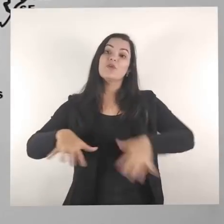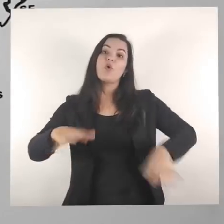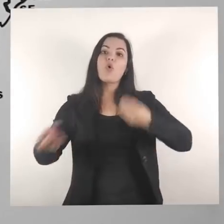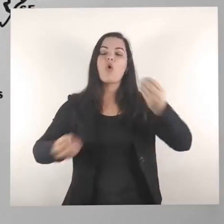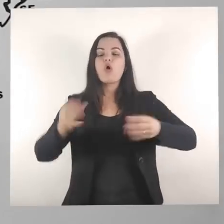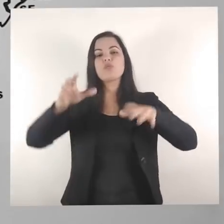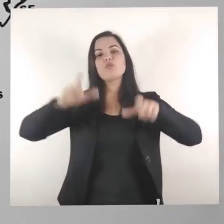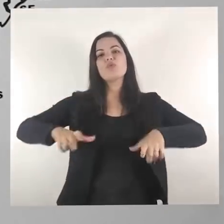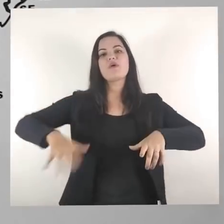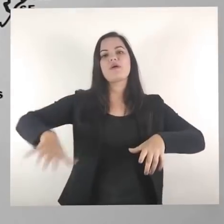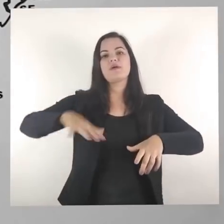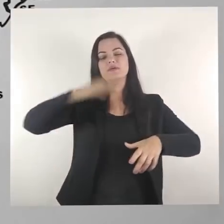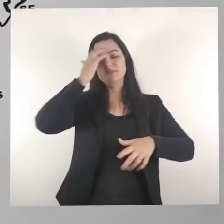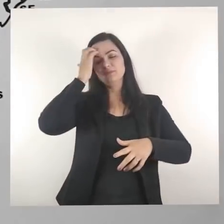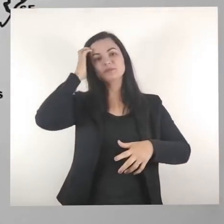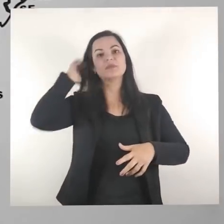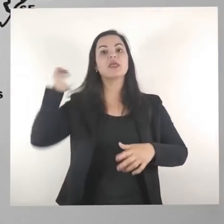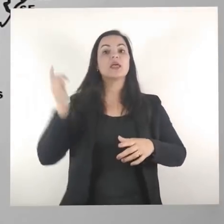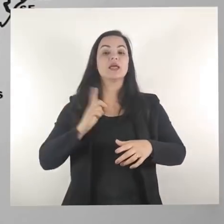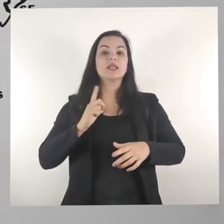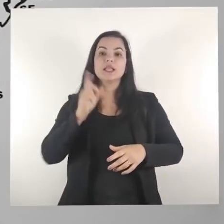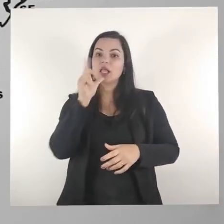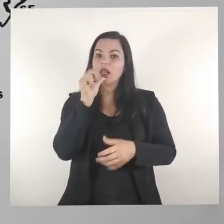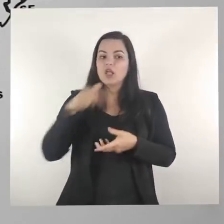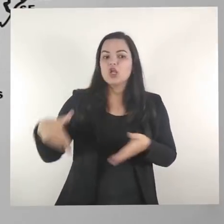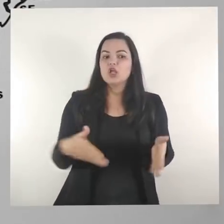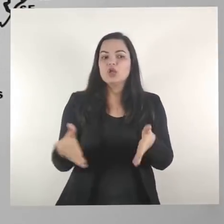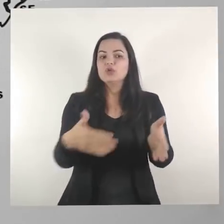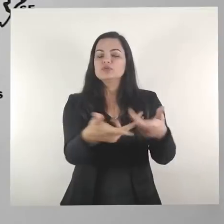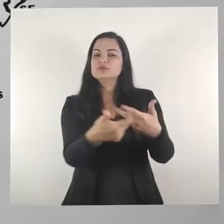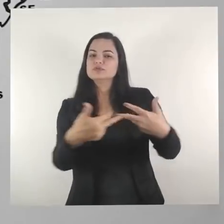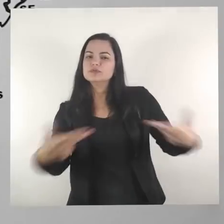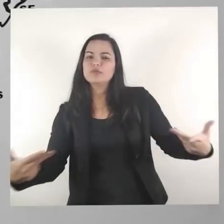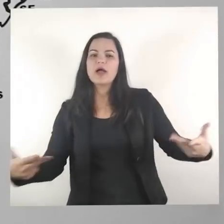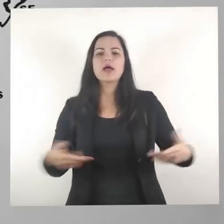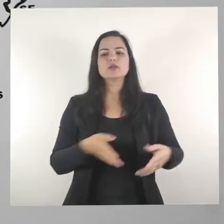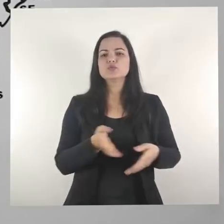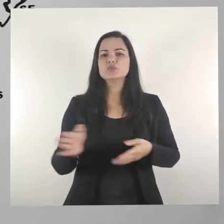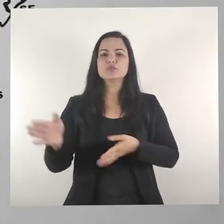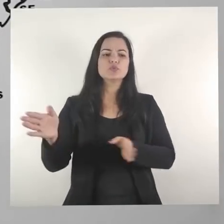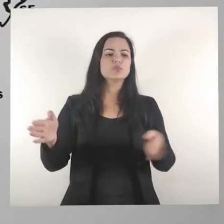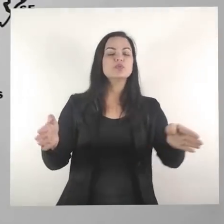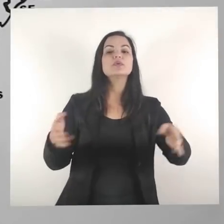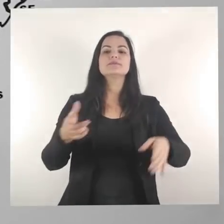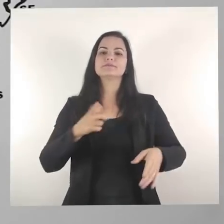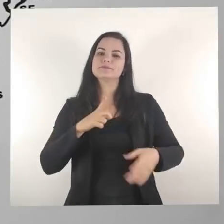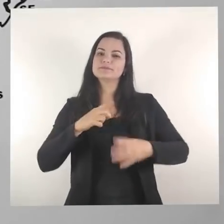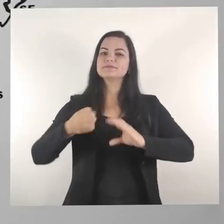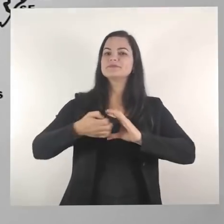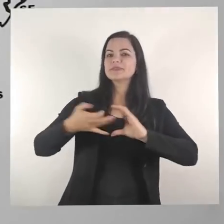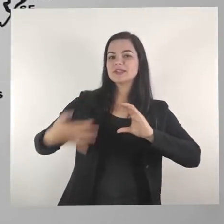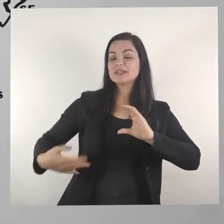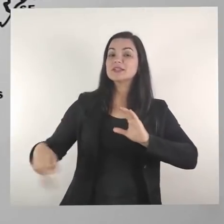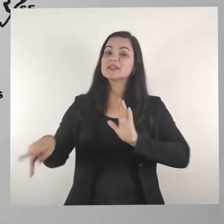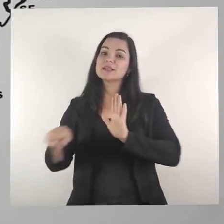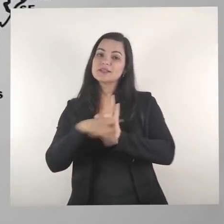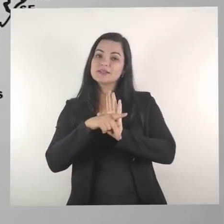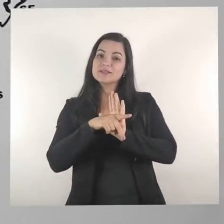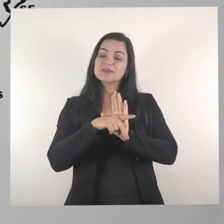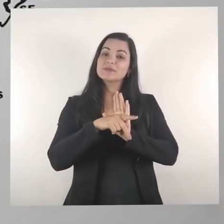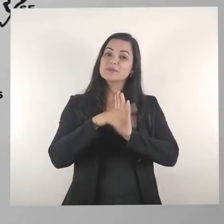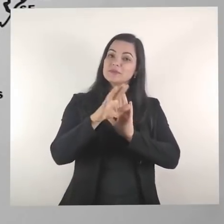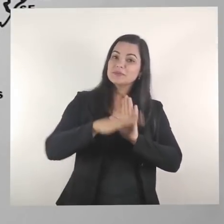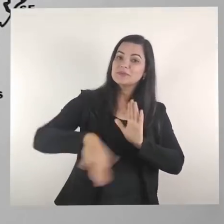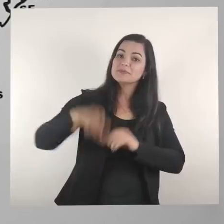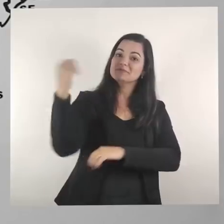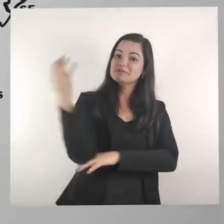Temos muitos rios cortando essa região, tá bom? Então, todas essas características modelam aí a